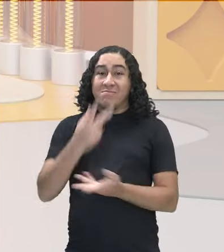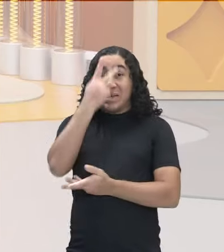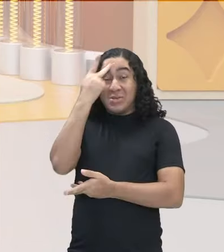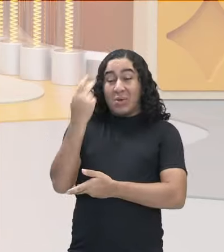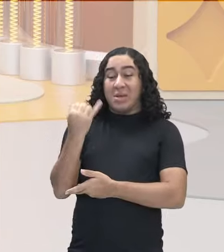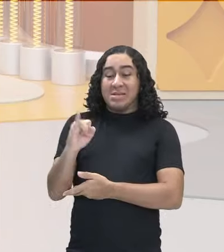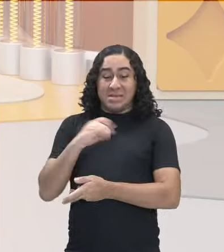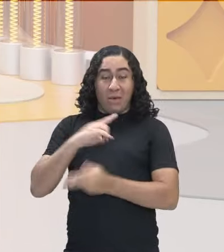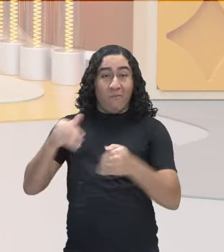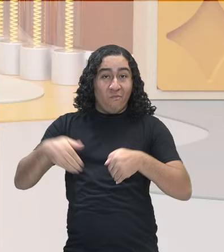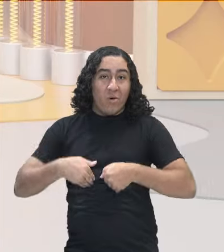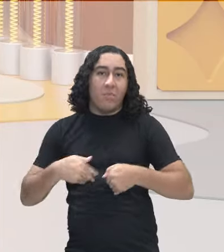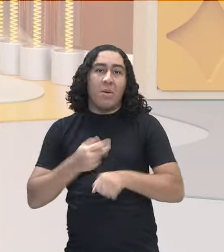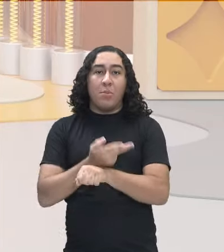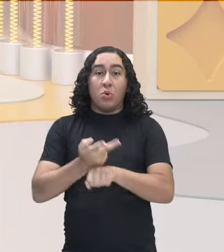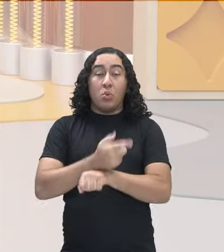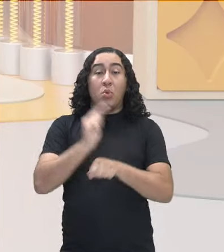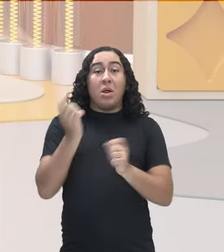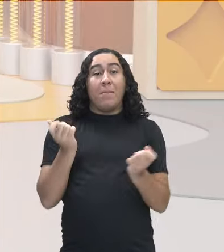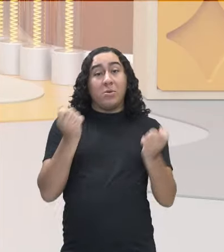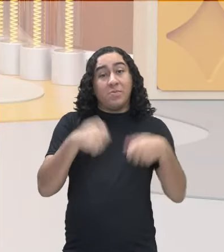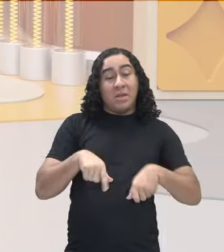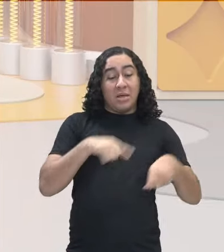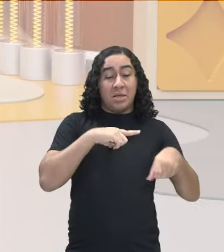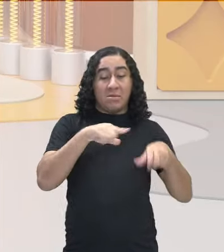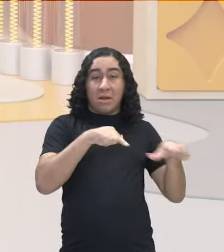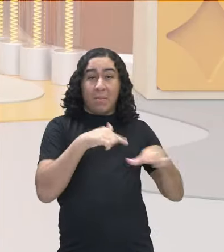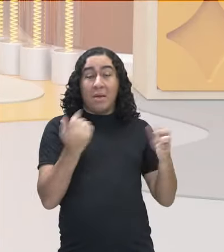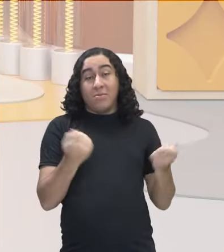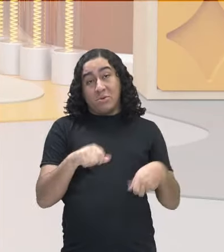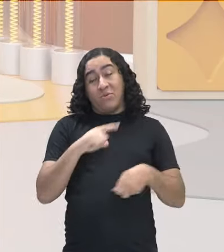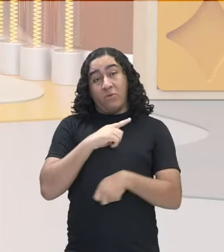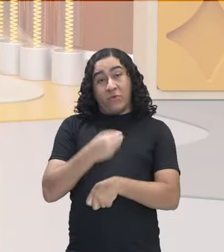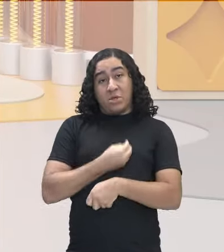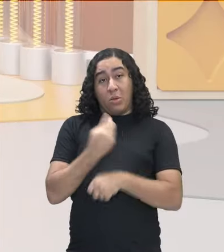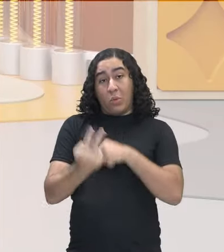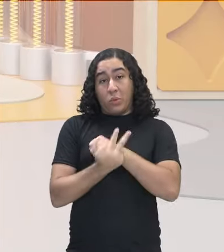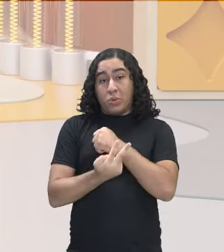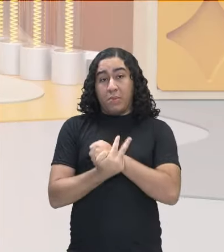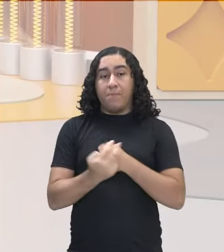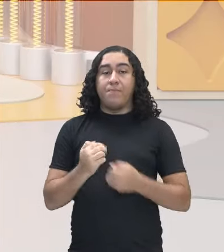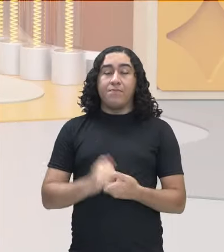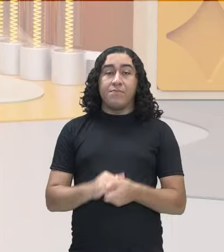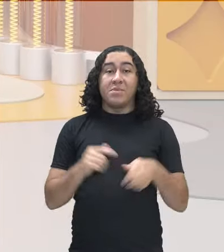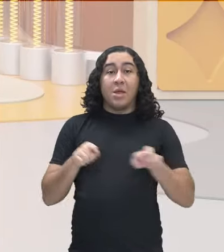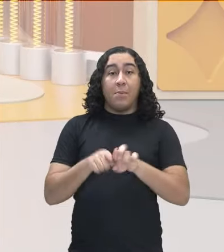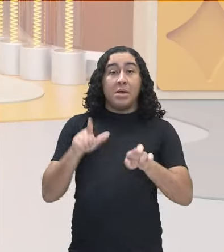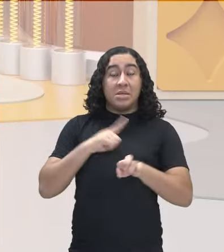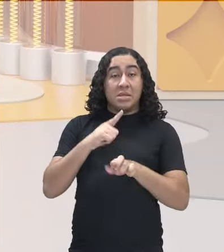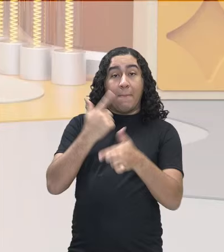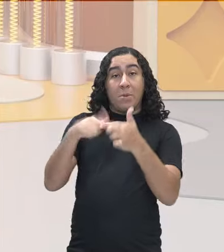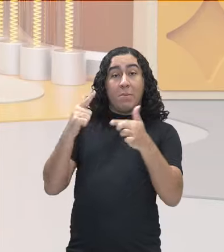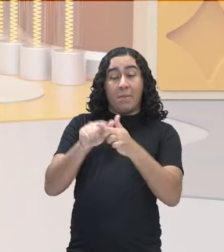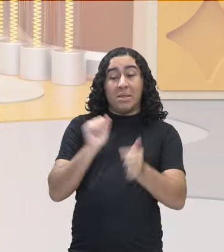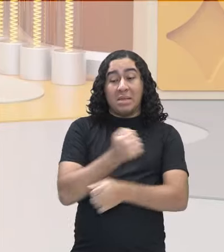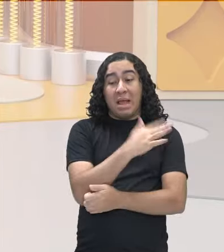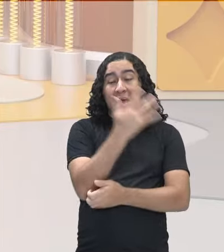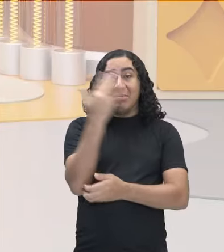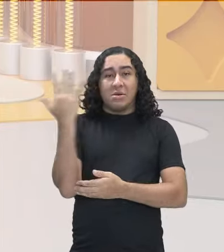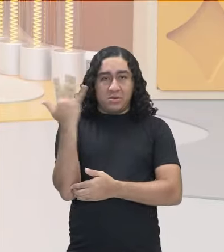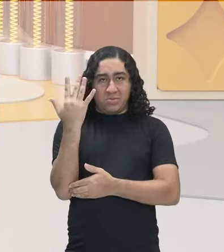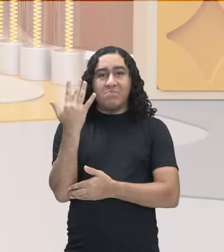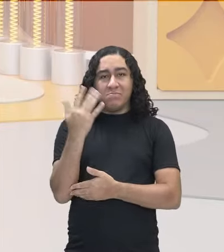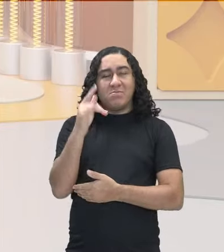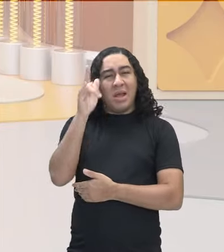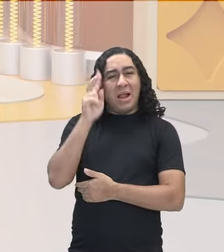em busca em especial de ter condições mínimas para sobreviver tá bom e a gente tem também os desastres naturais eu falei do caso do Haiti